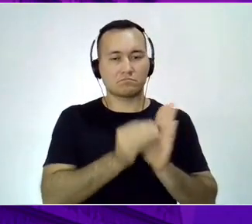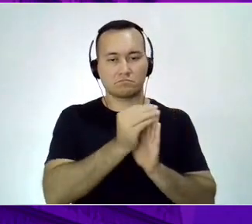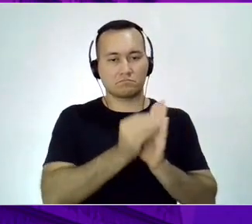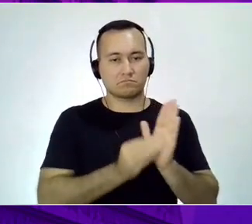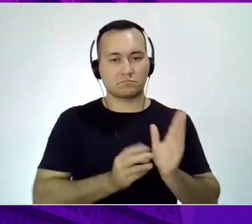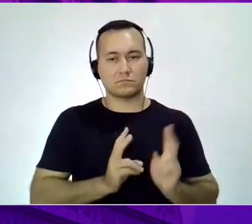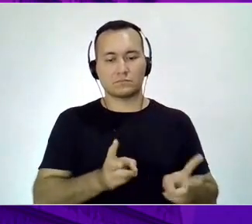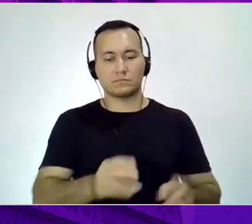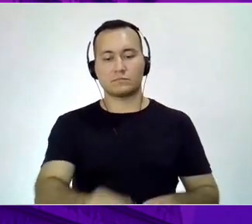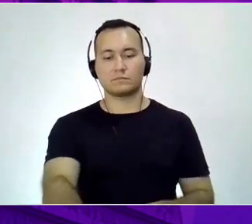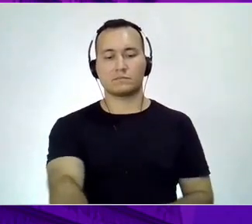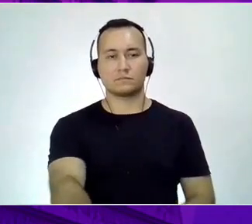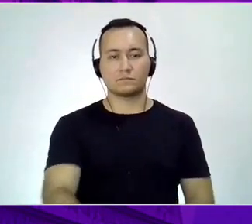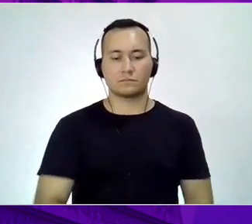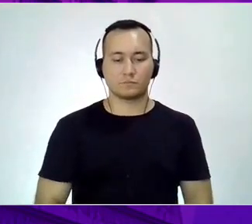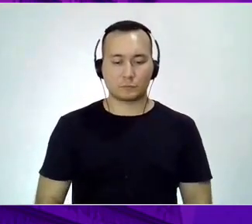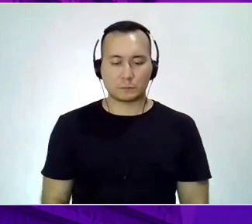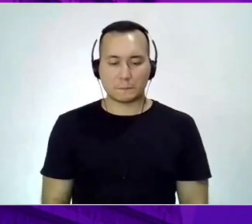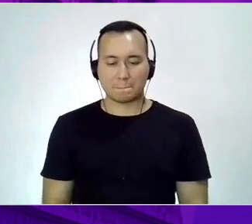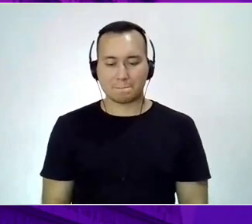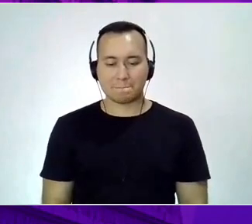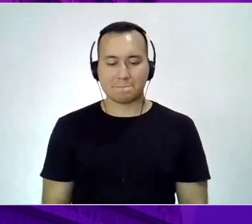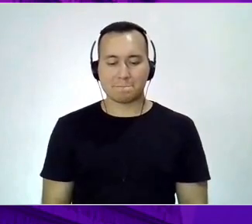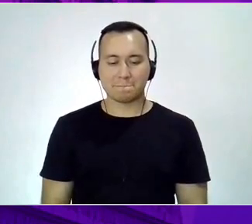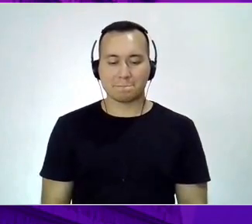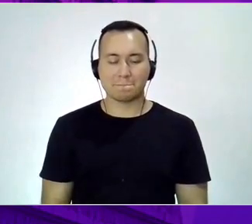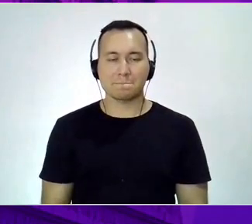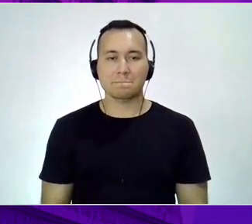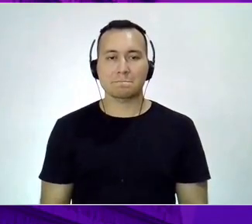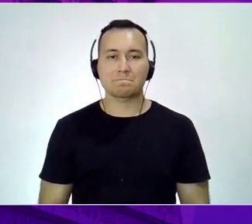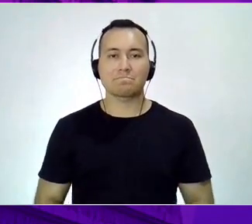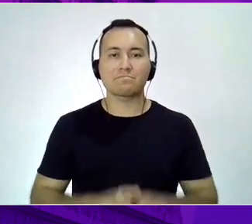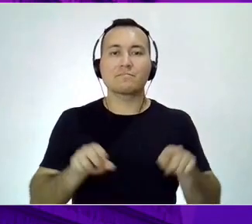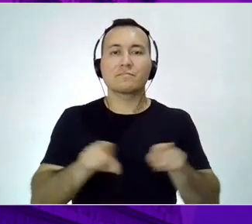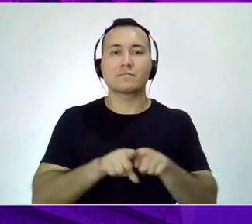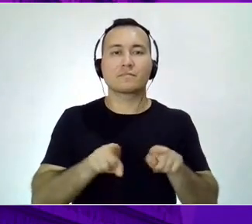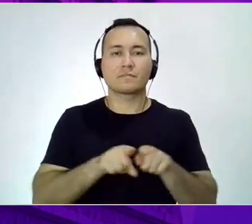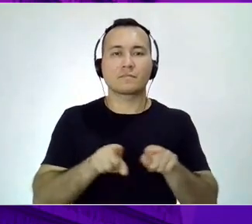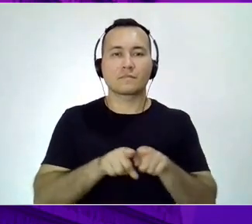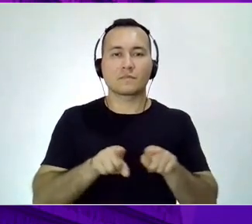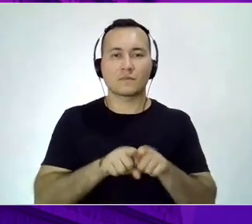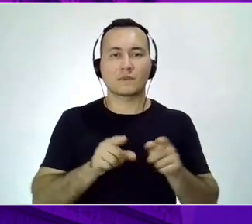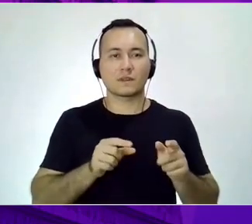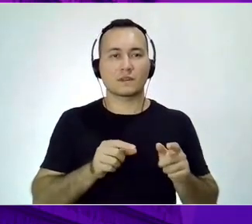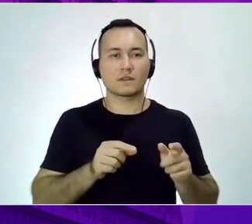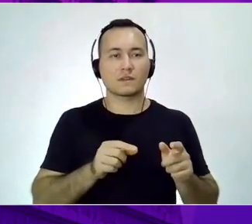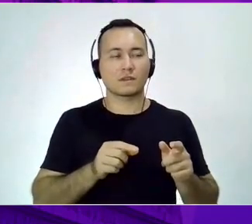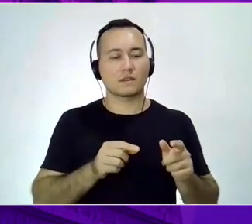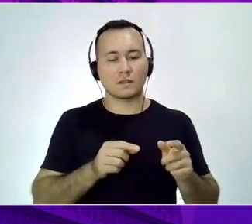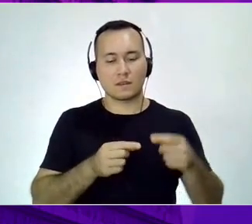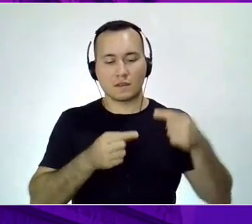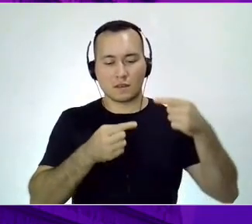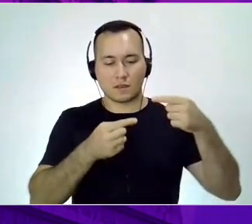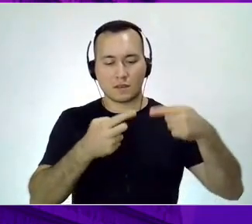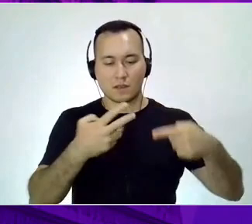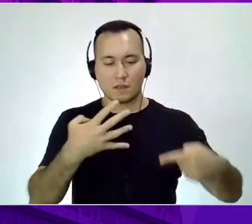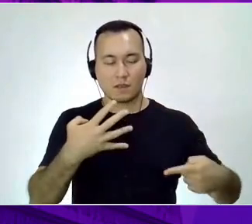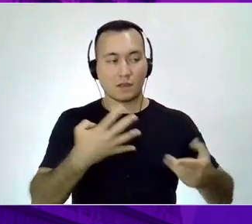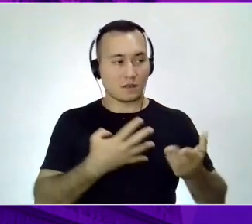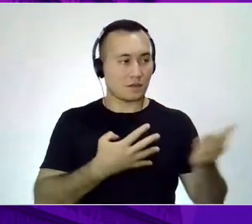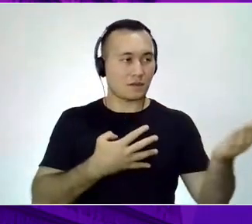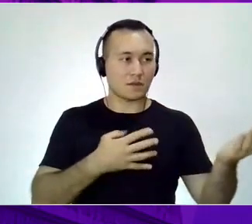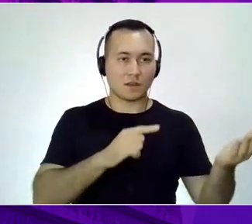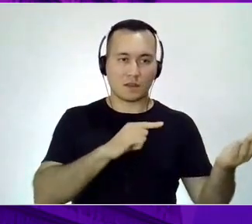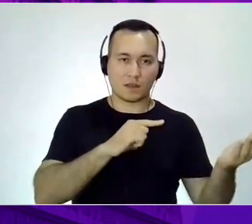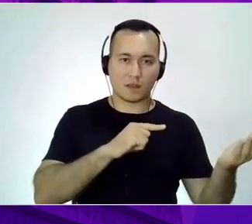assim, compensa o custo envolvido de ter especificação, é que eu tenho uma cobertura totalmente mensurável. Eu posso